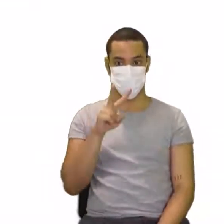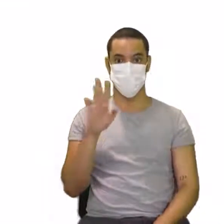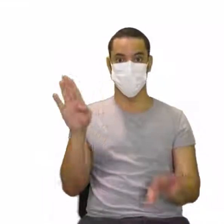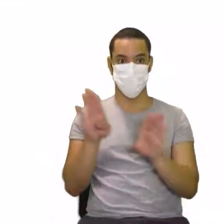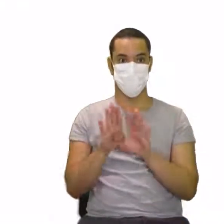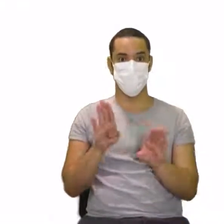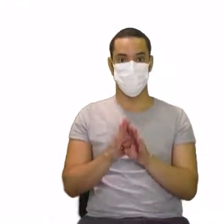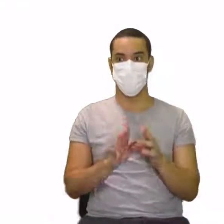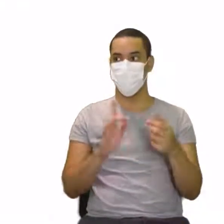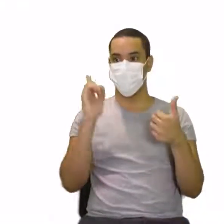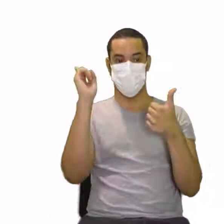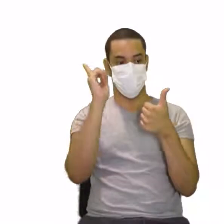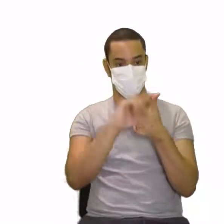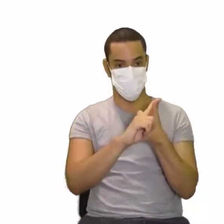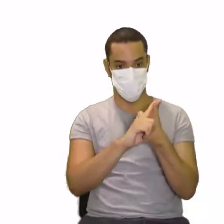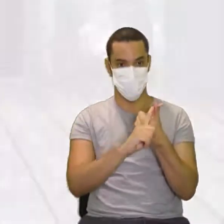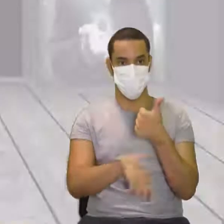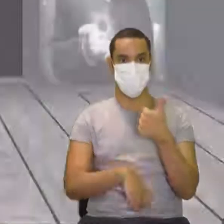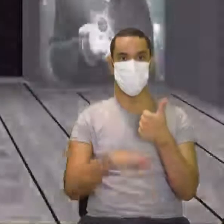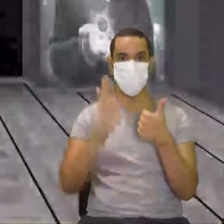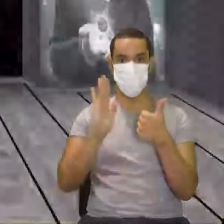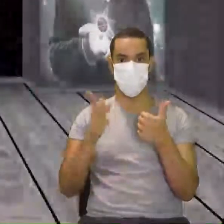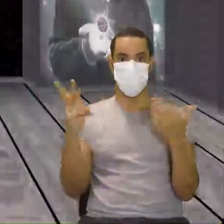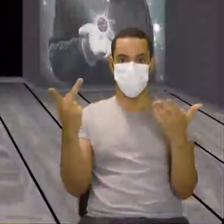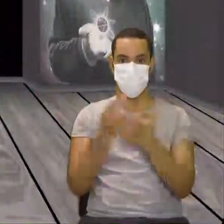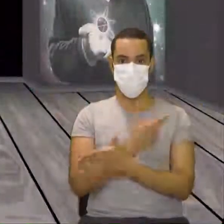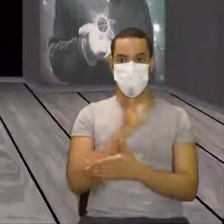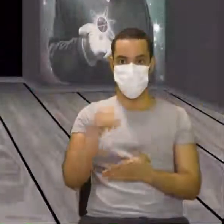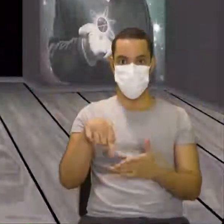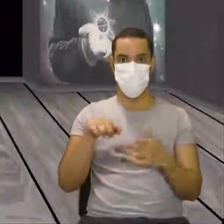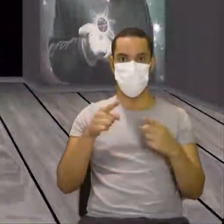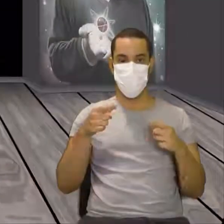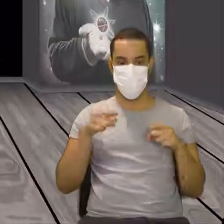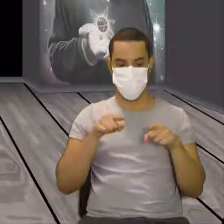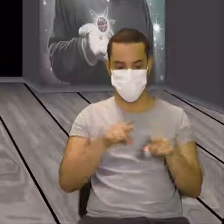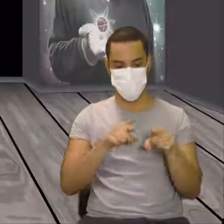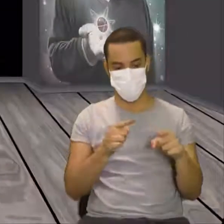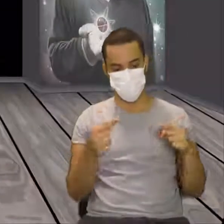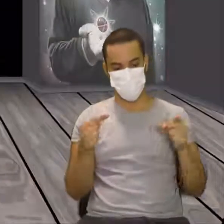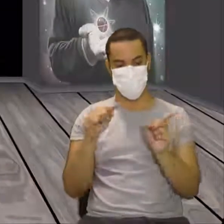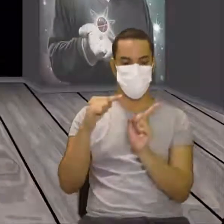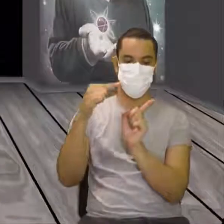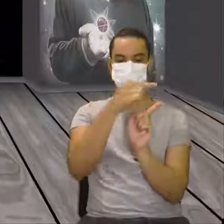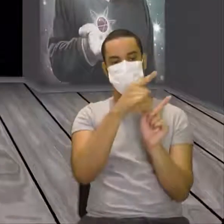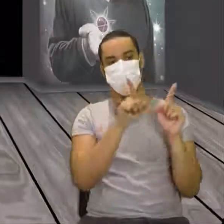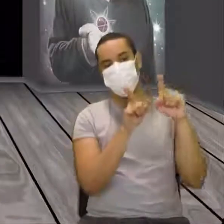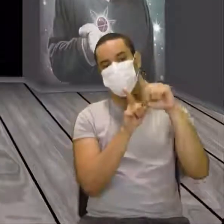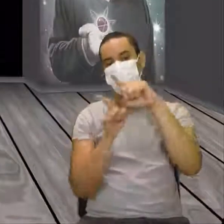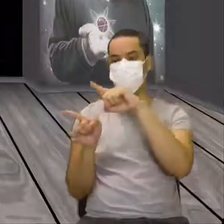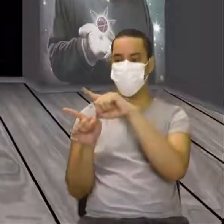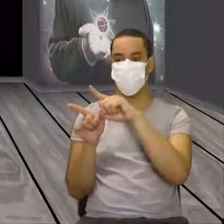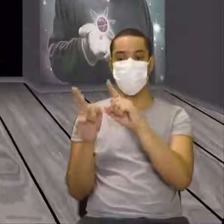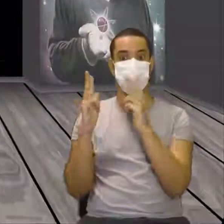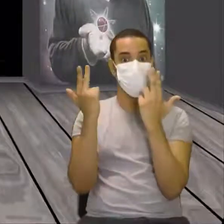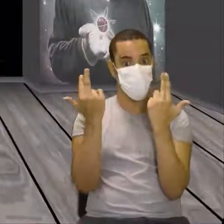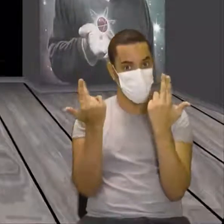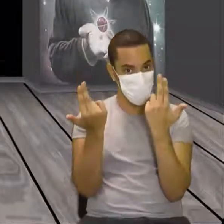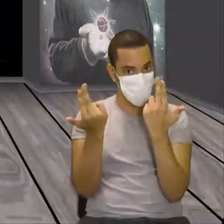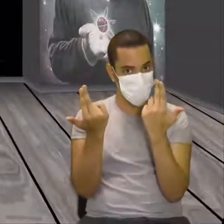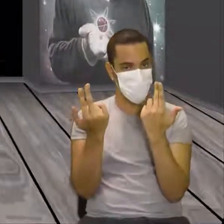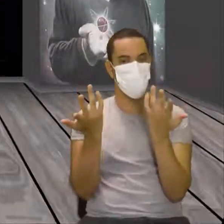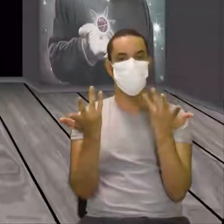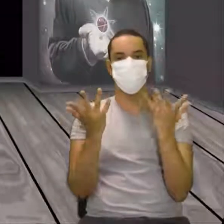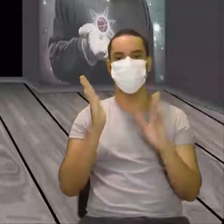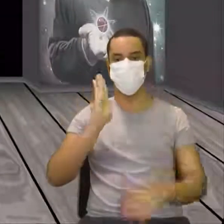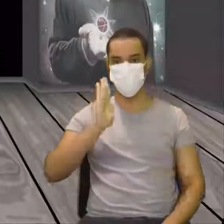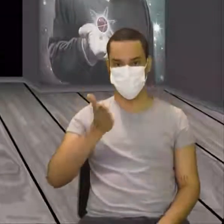casos? Nós vimos aí o caso em que ela é paralela, certo? Paralela é o quê? Mesma direção, tá